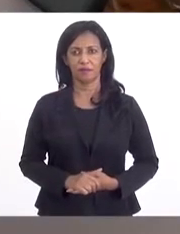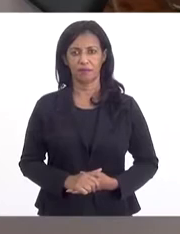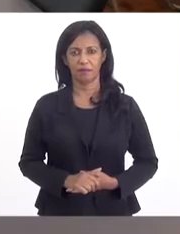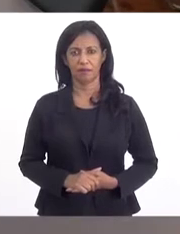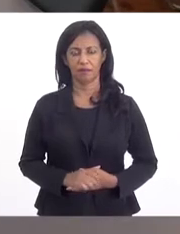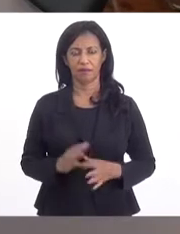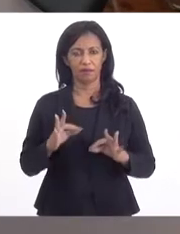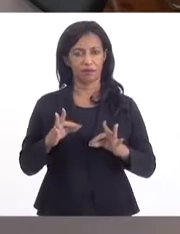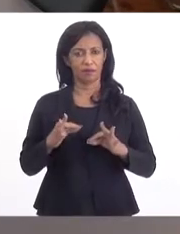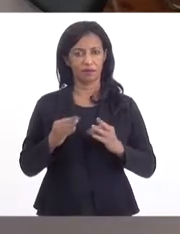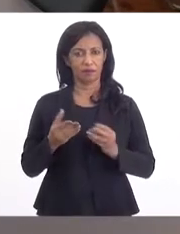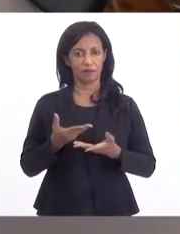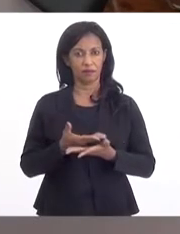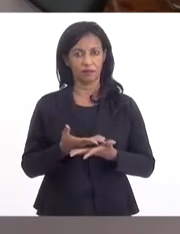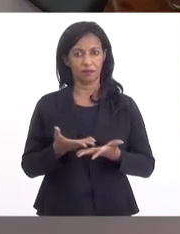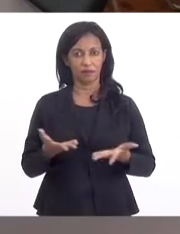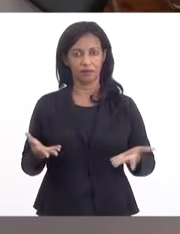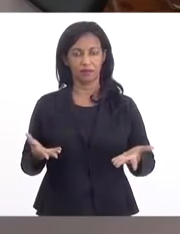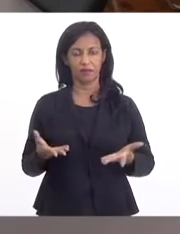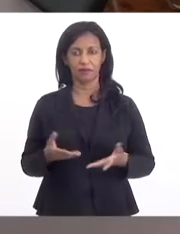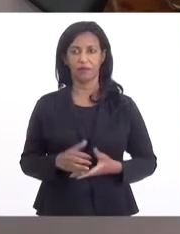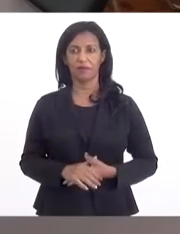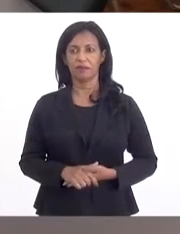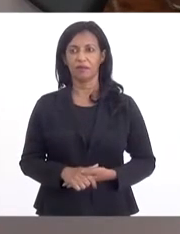a todas e todos.